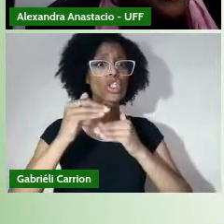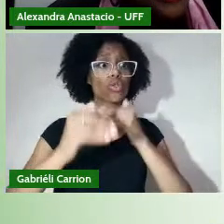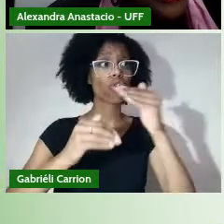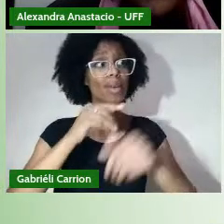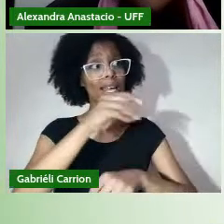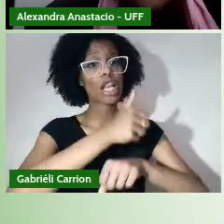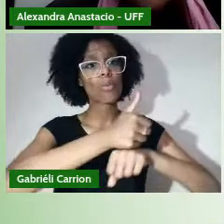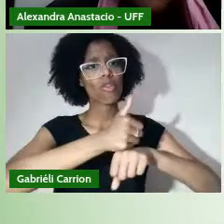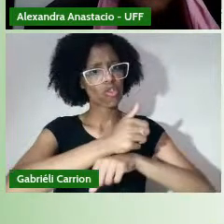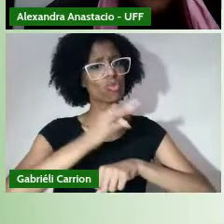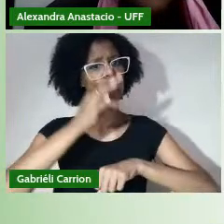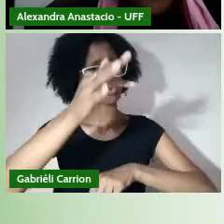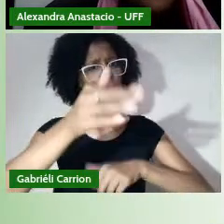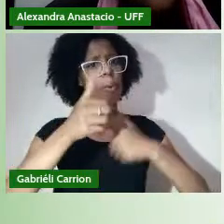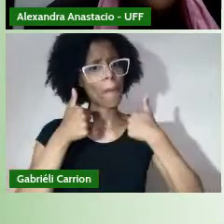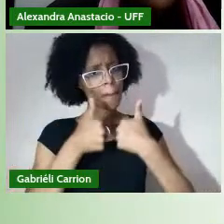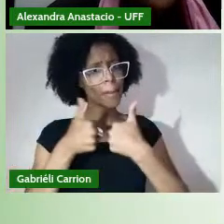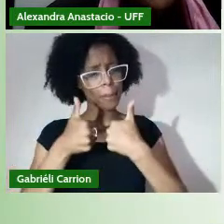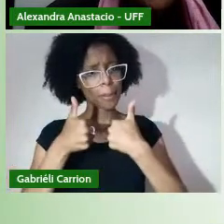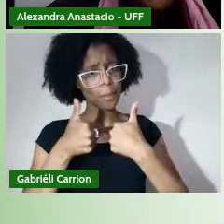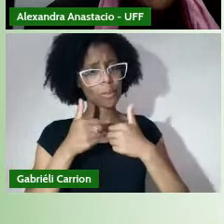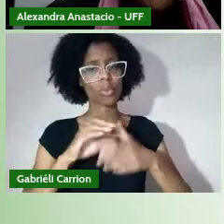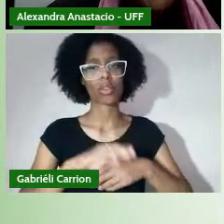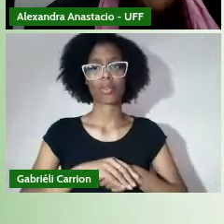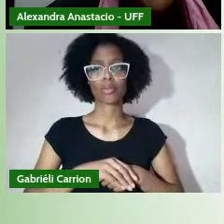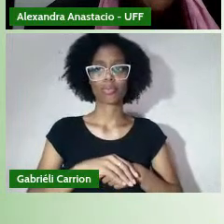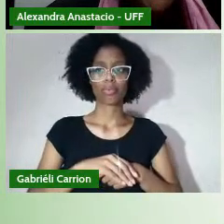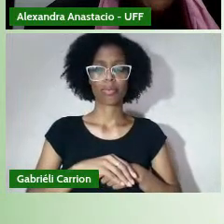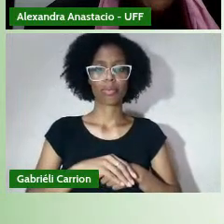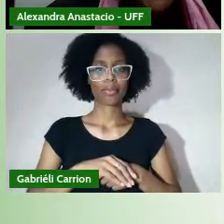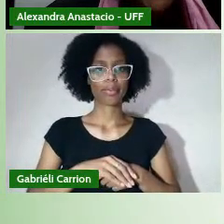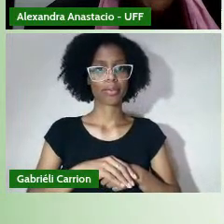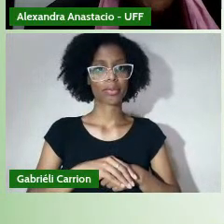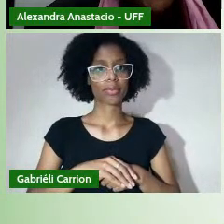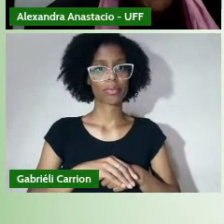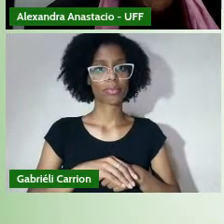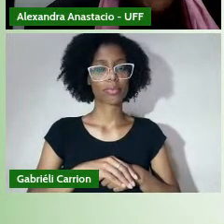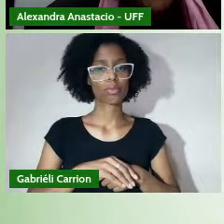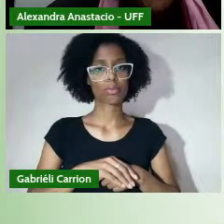futuro, né? Próximo, por favor.